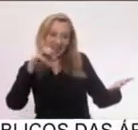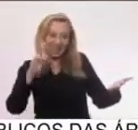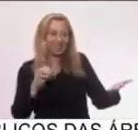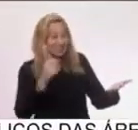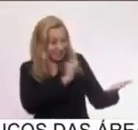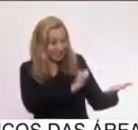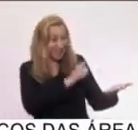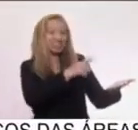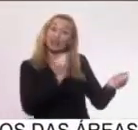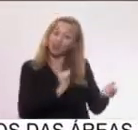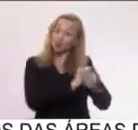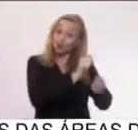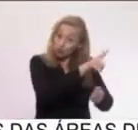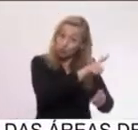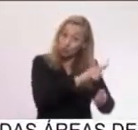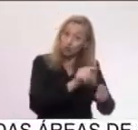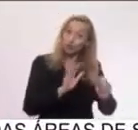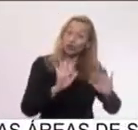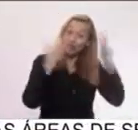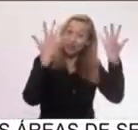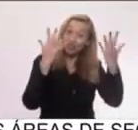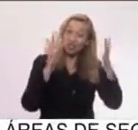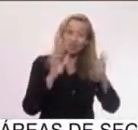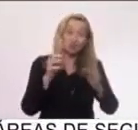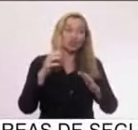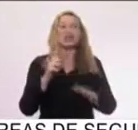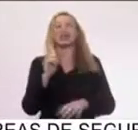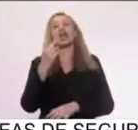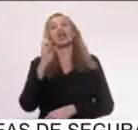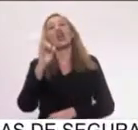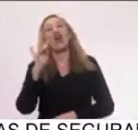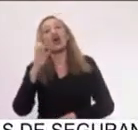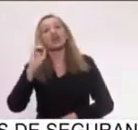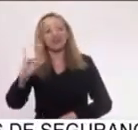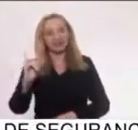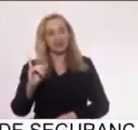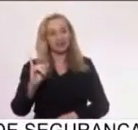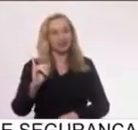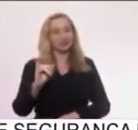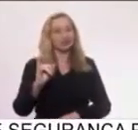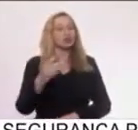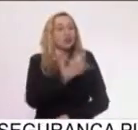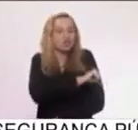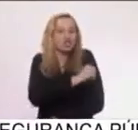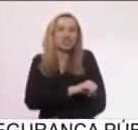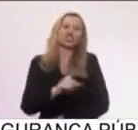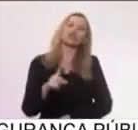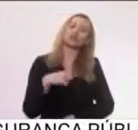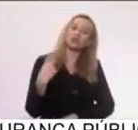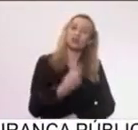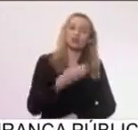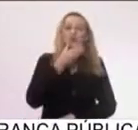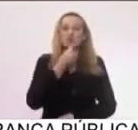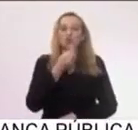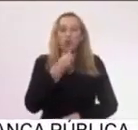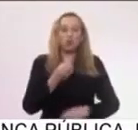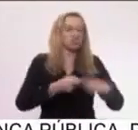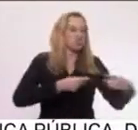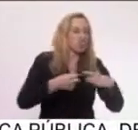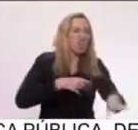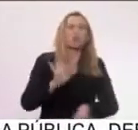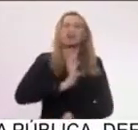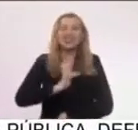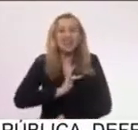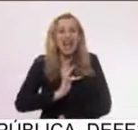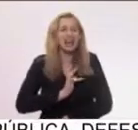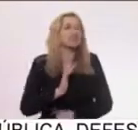Estivemos juntos nessa semana no evento dos heróis do Rio de Janeiro, onde ali os nossos heróis de guerra, os policiais